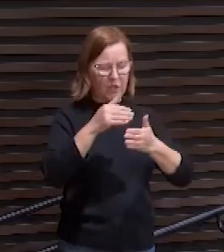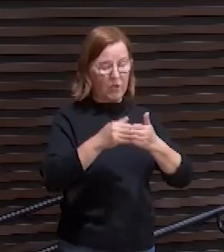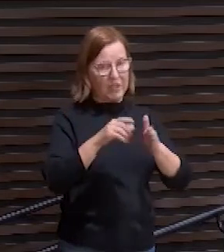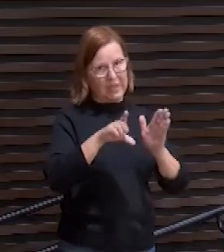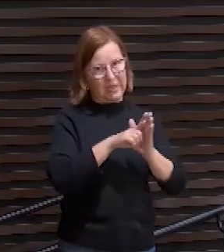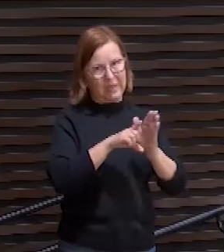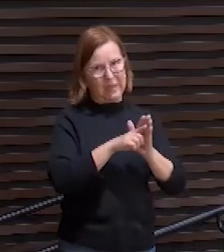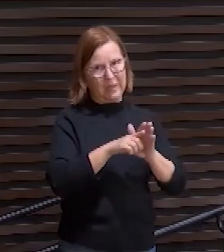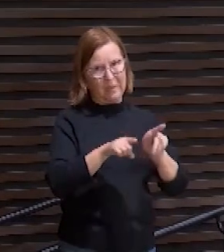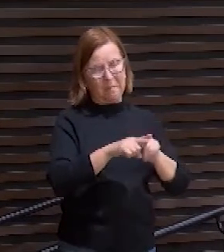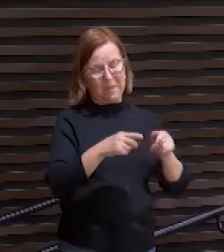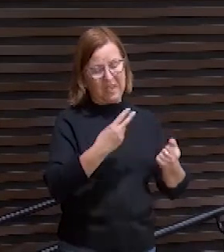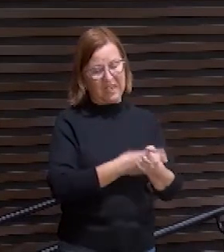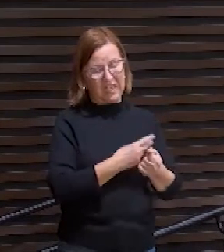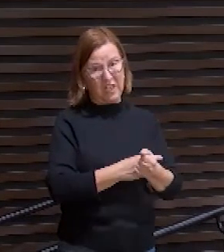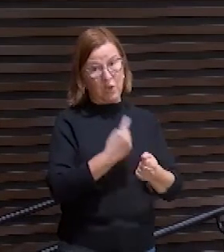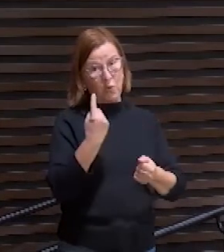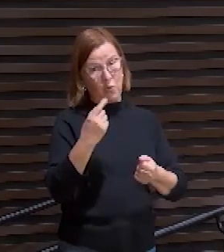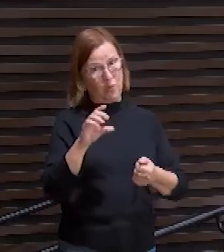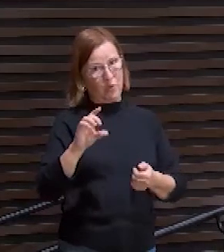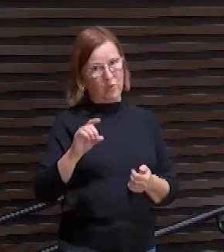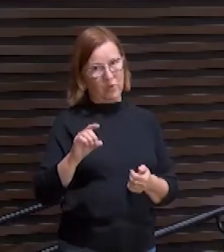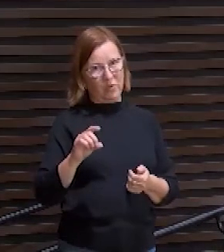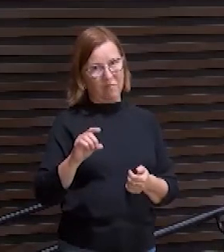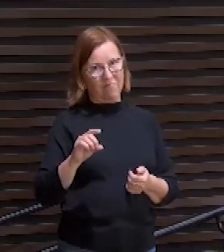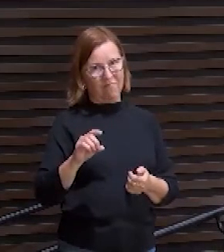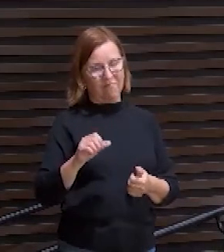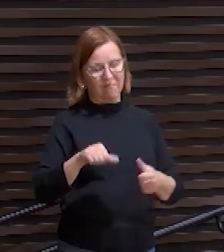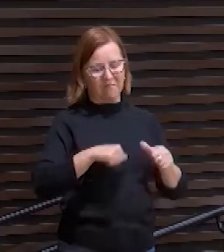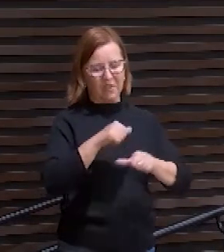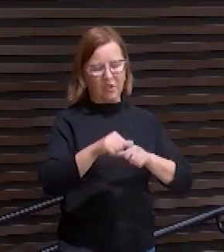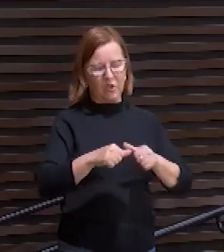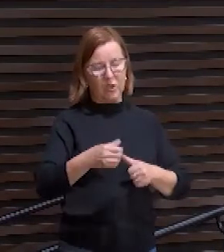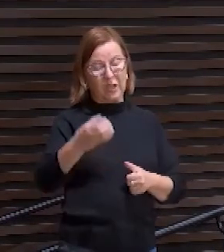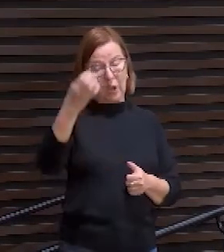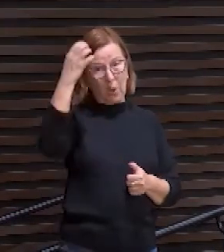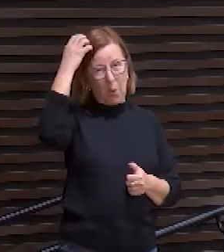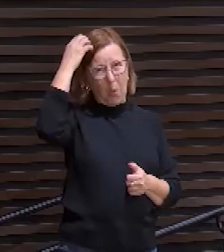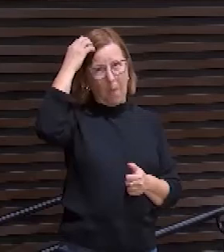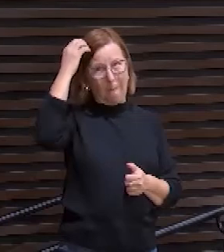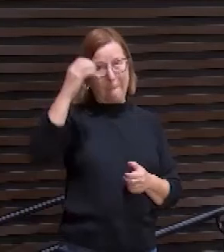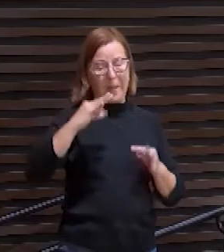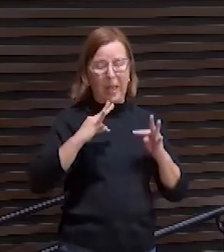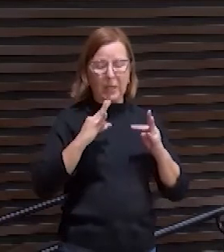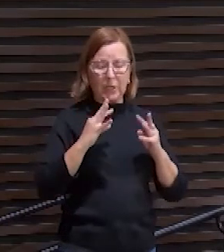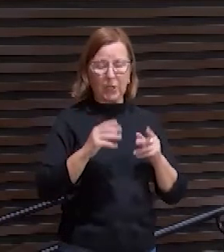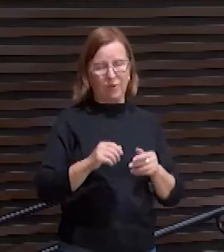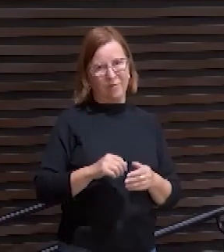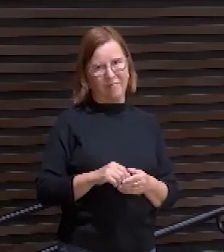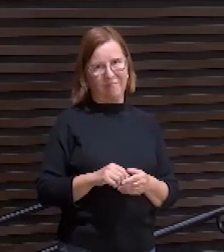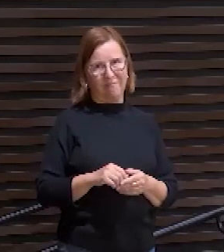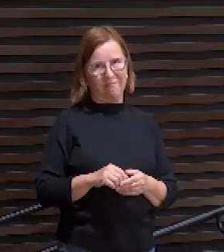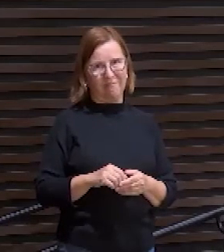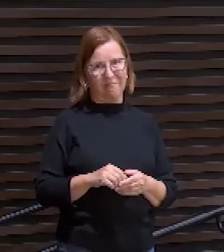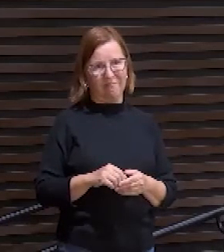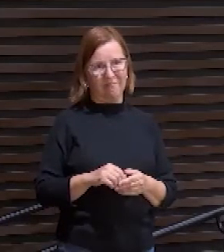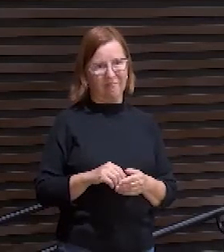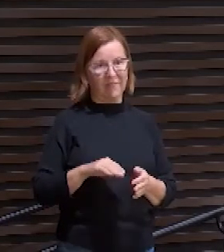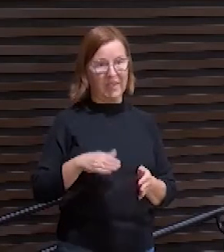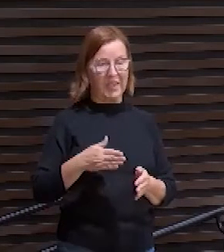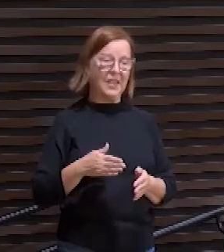um só ponto, se torna culpado de todos. Então é evidente que nós não conseguimos guardar a